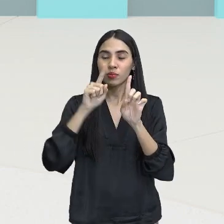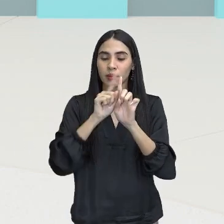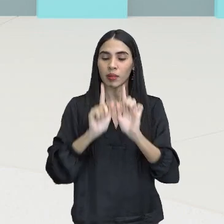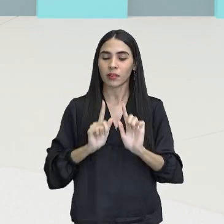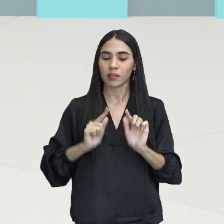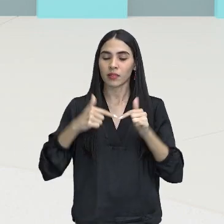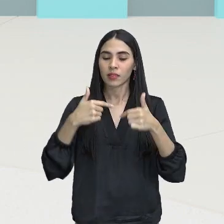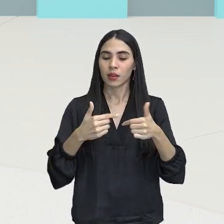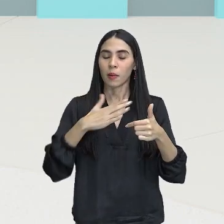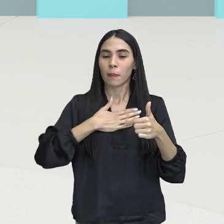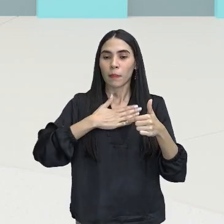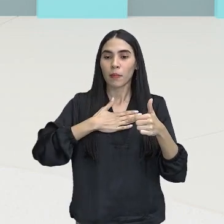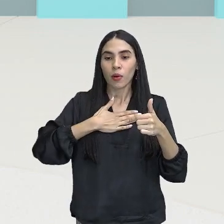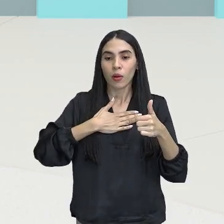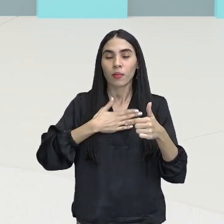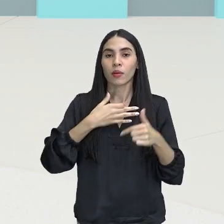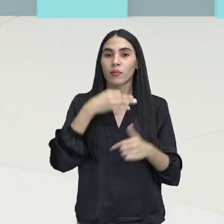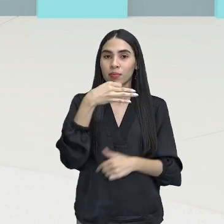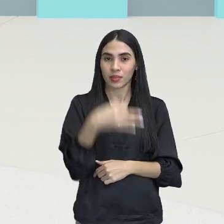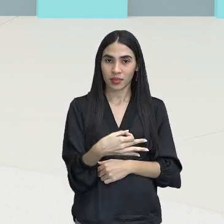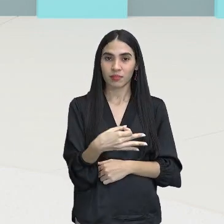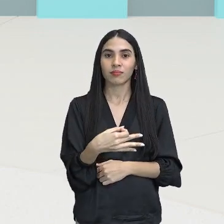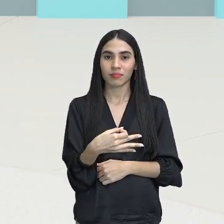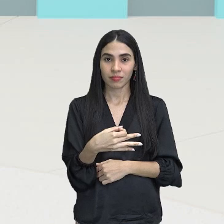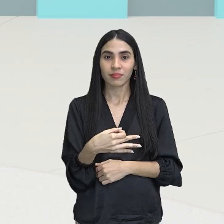manifestar o quê? A nossa própria opinião.